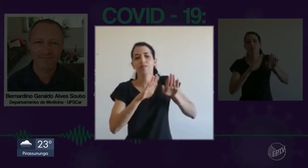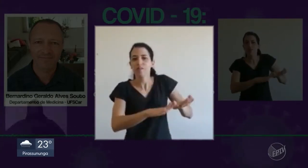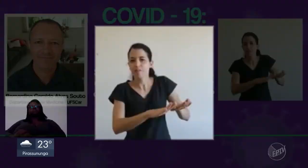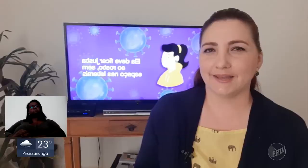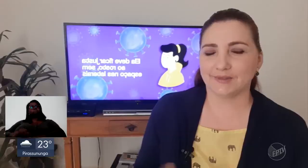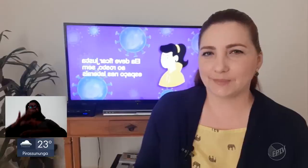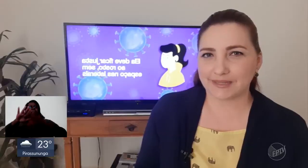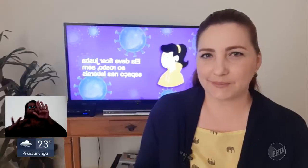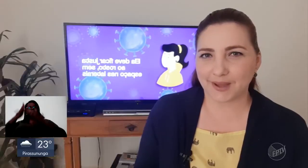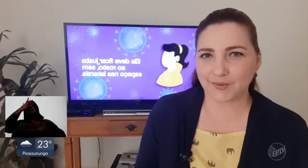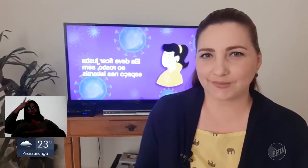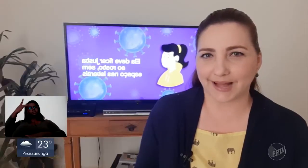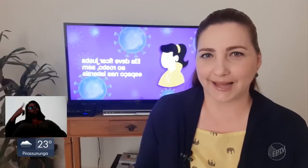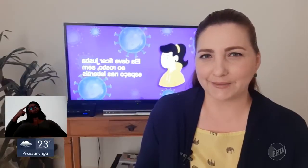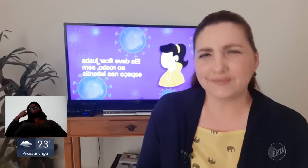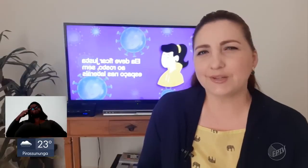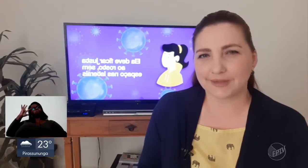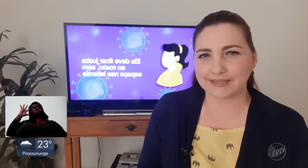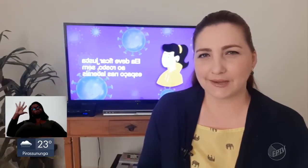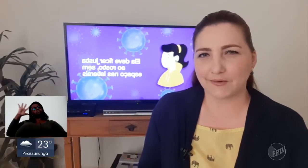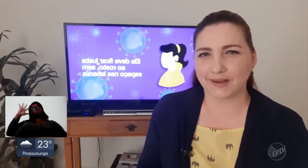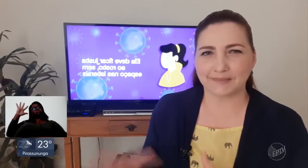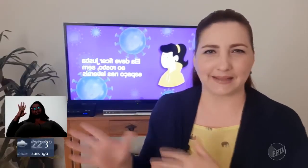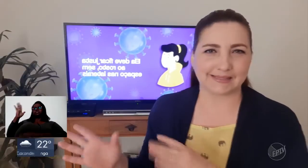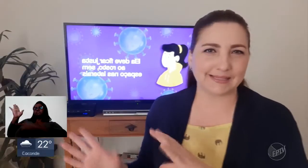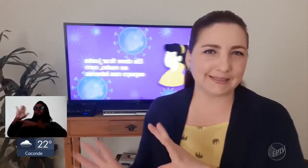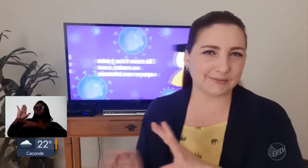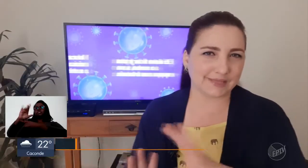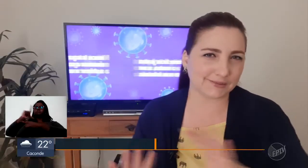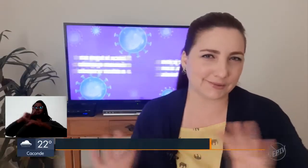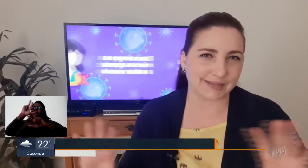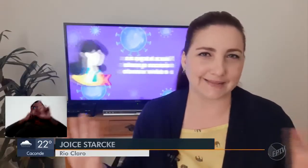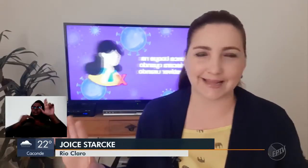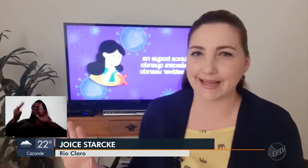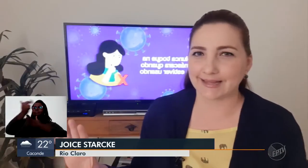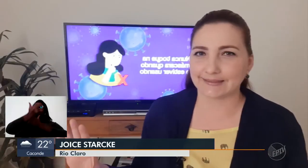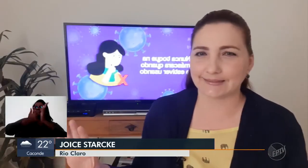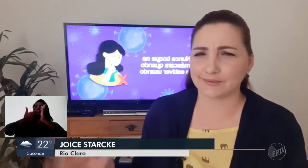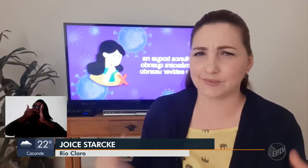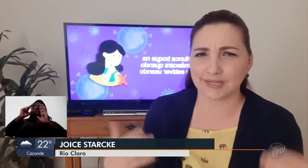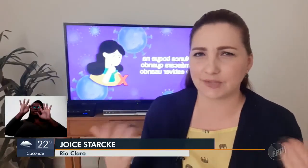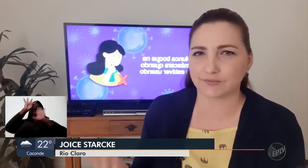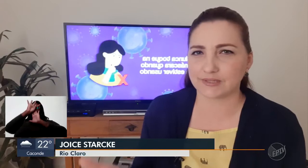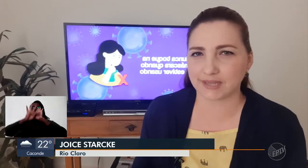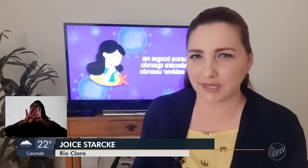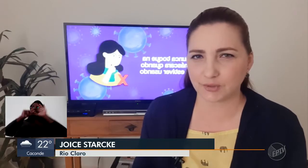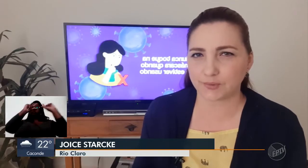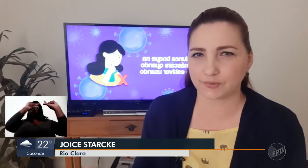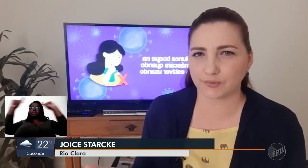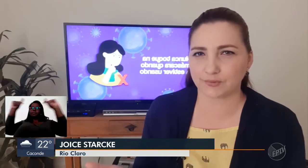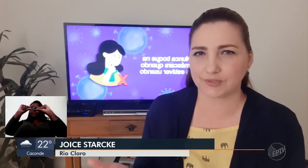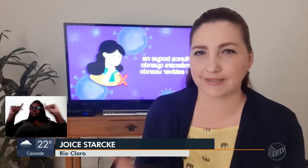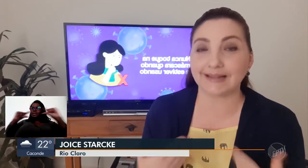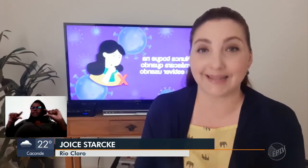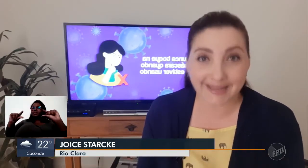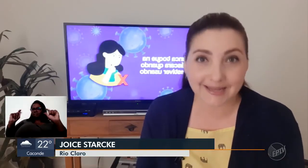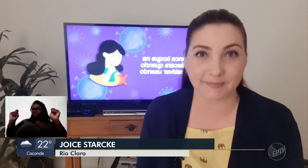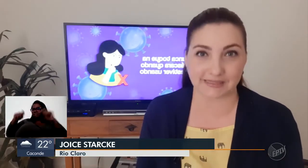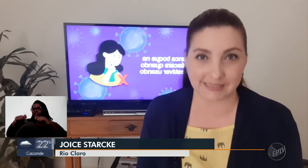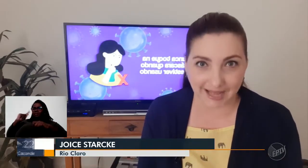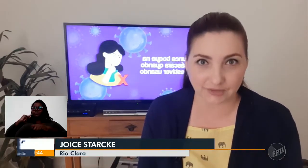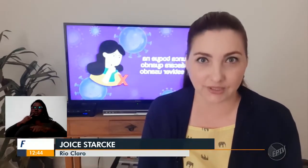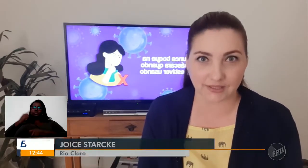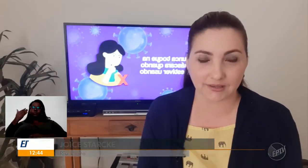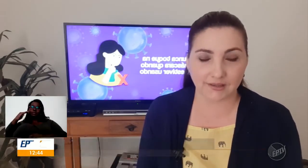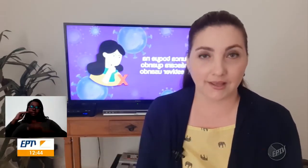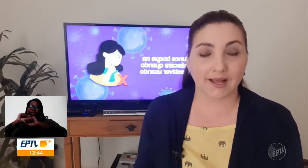de entrada outra vez. Você pode se perguntar, um vídeo assim com animação, textos na tela, não seria suficiente para os surdos entenderem